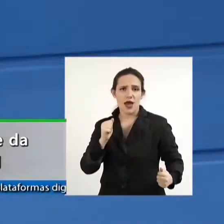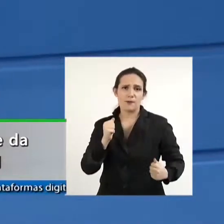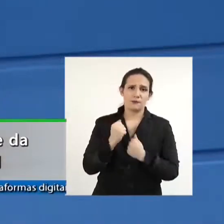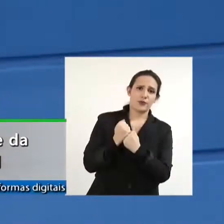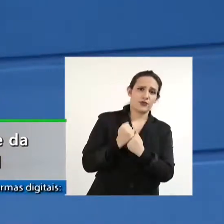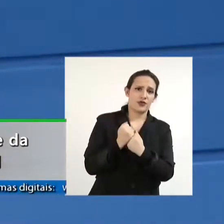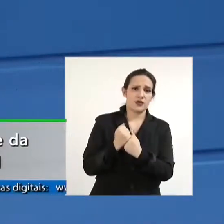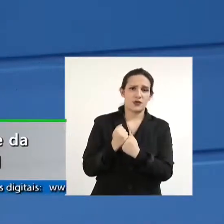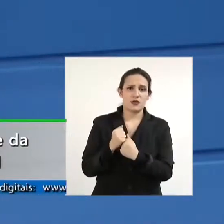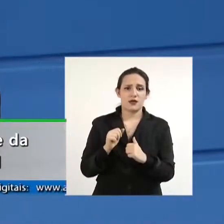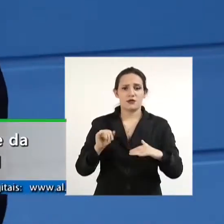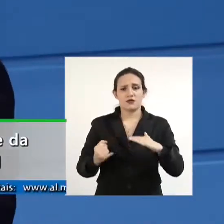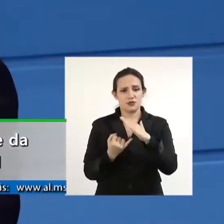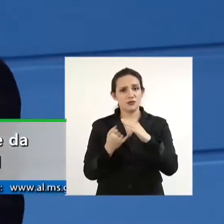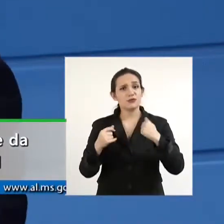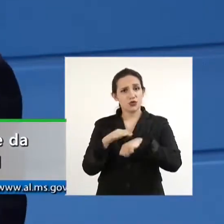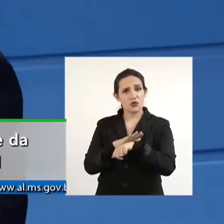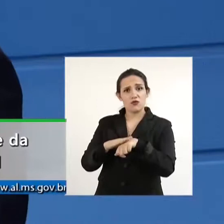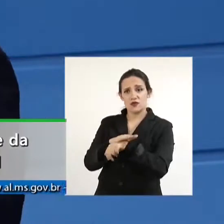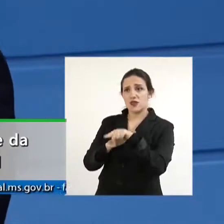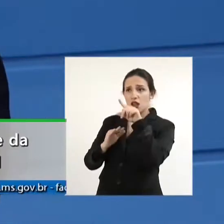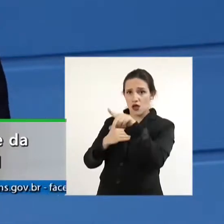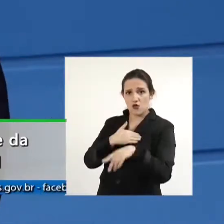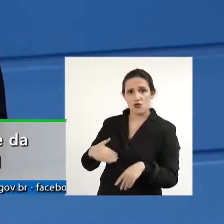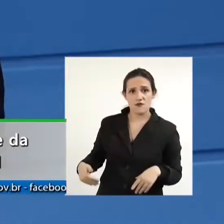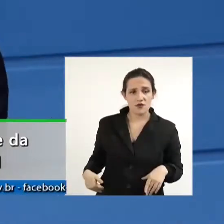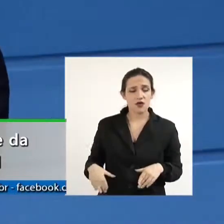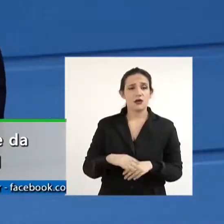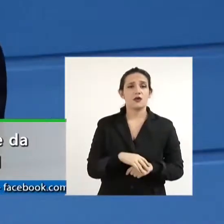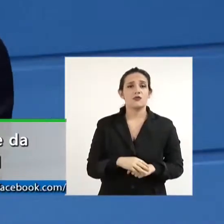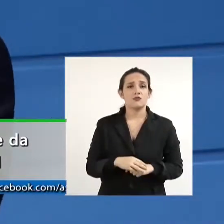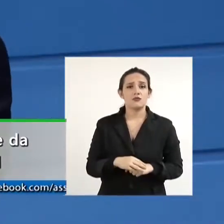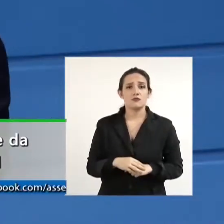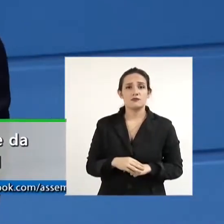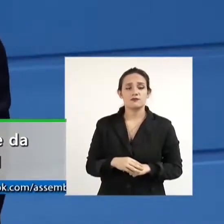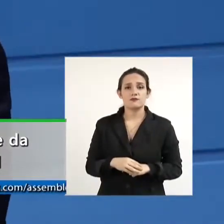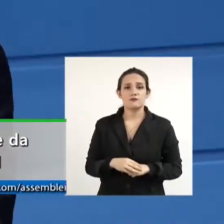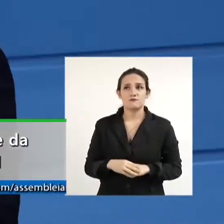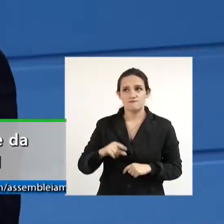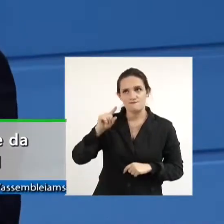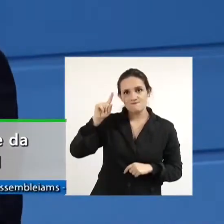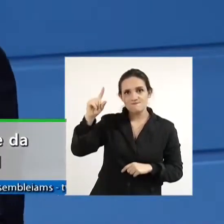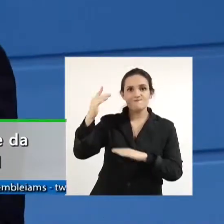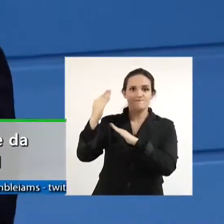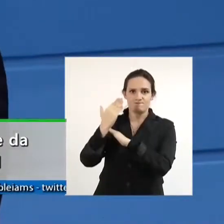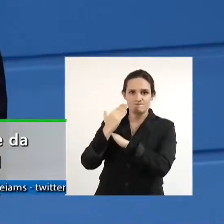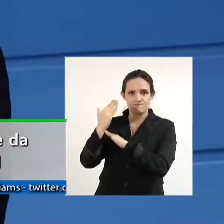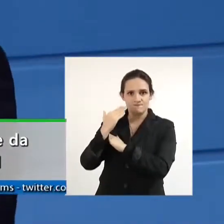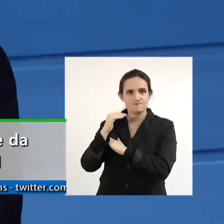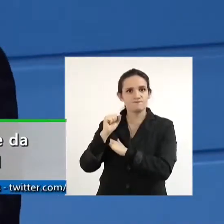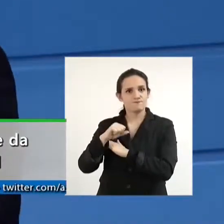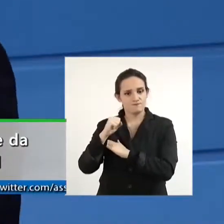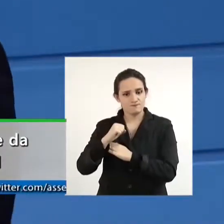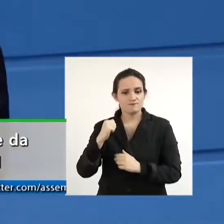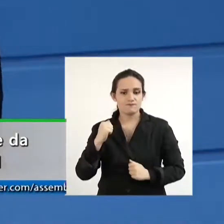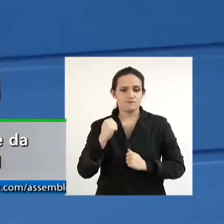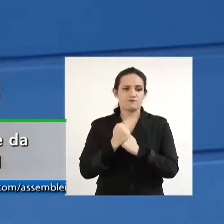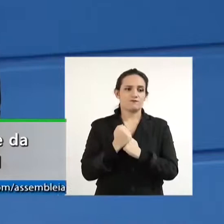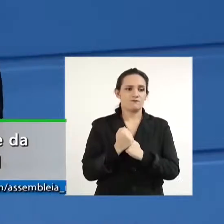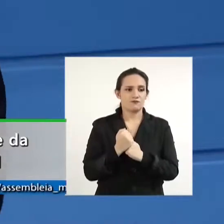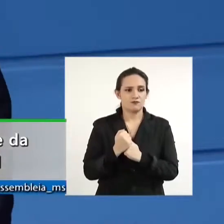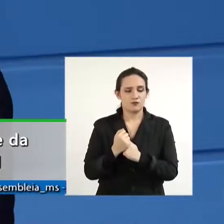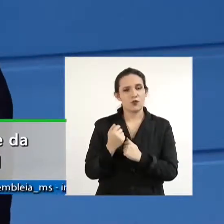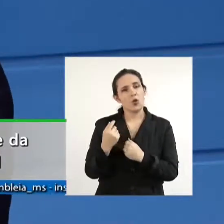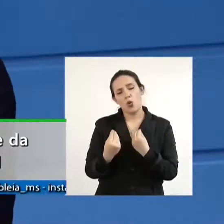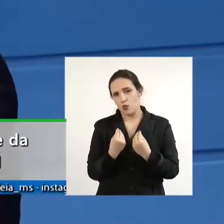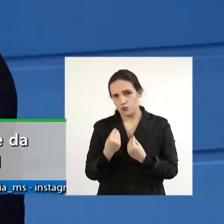e fazer gestão junto ao governo do Estado para que ele dê essa assistência, este apoio através